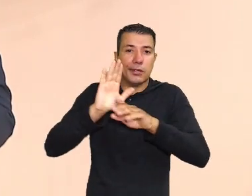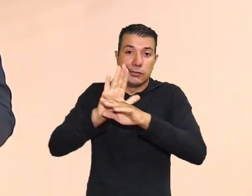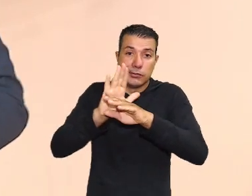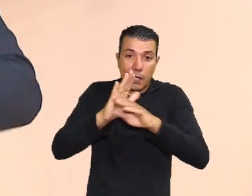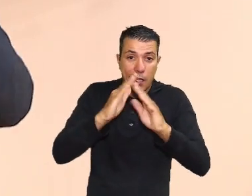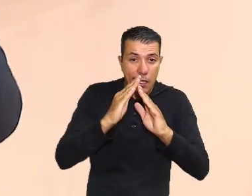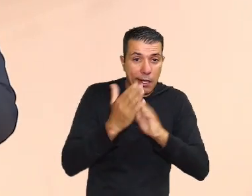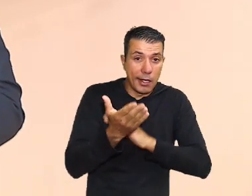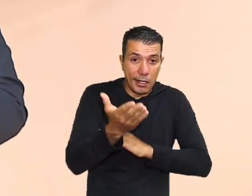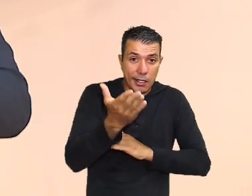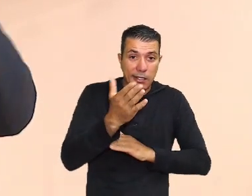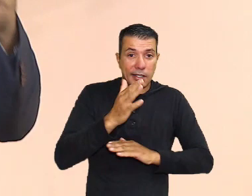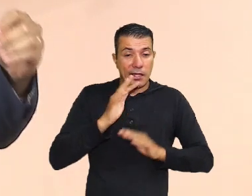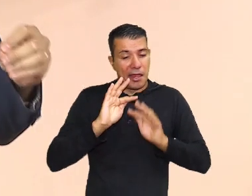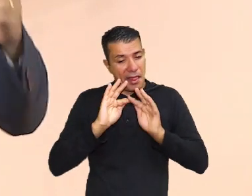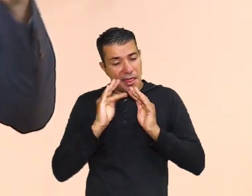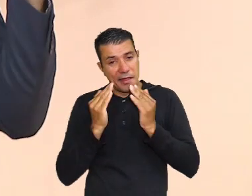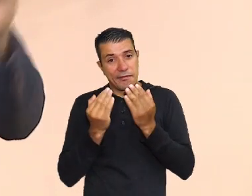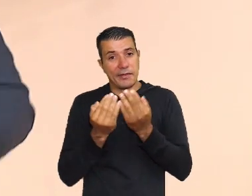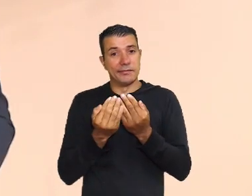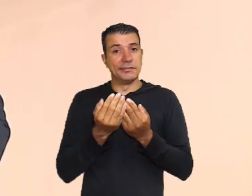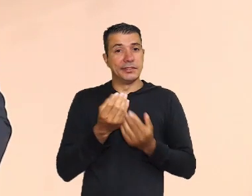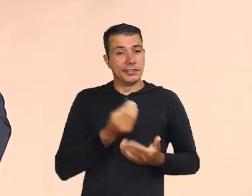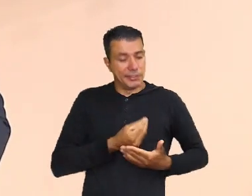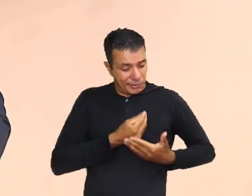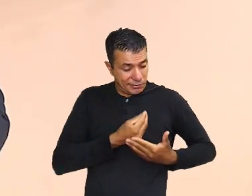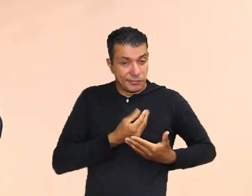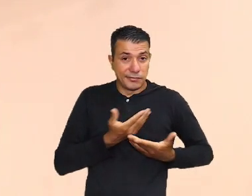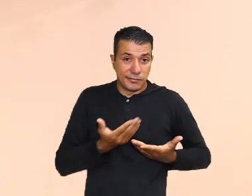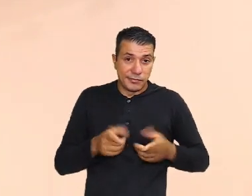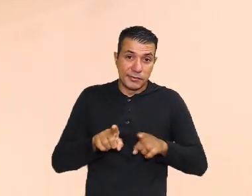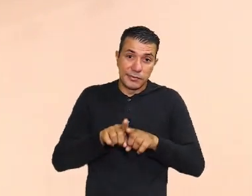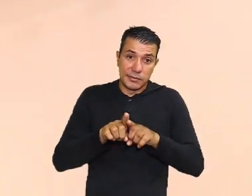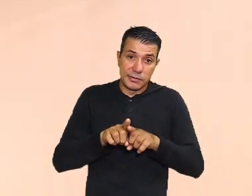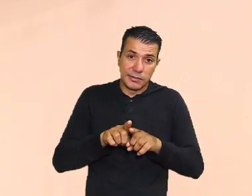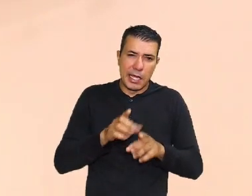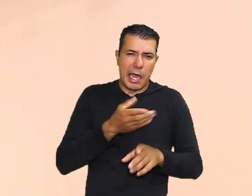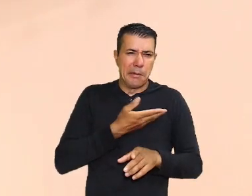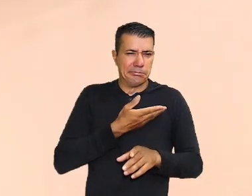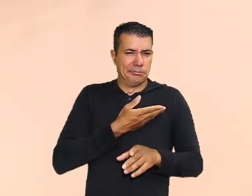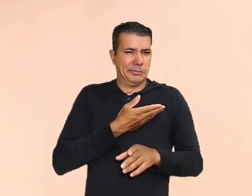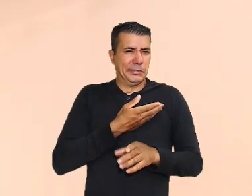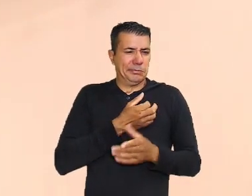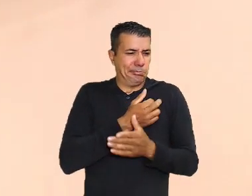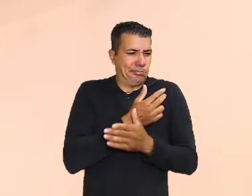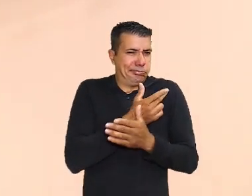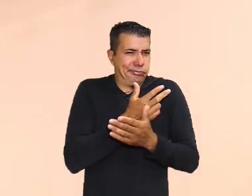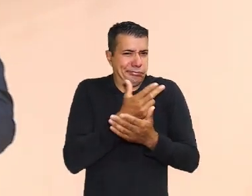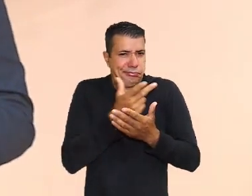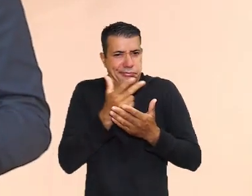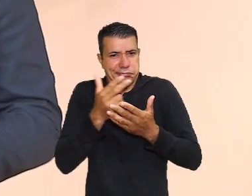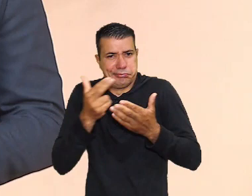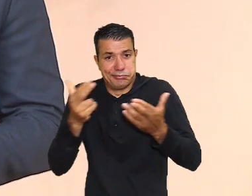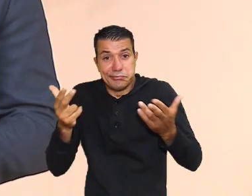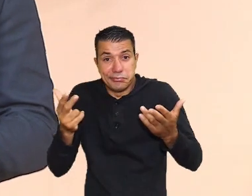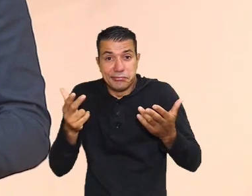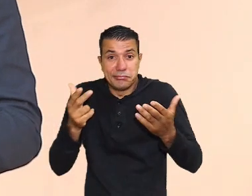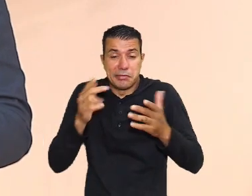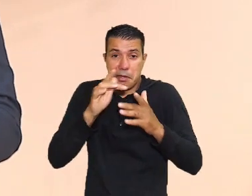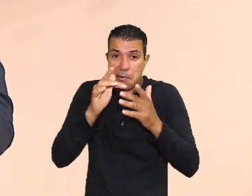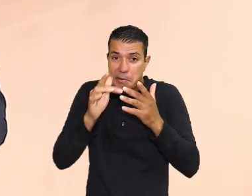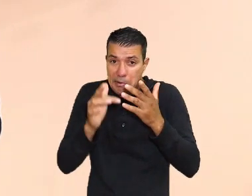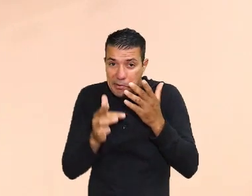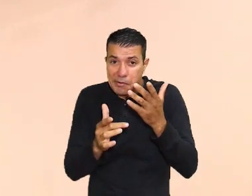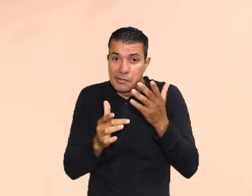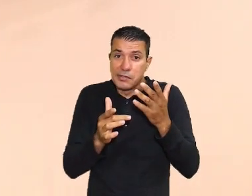casa, a sua vida, seus filhos, sua família. Amigos, são tantas pessoas que têm nos